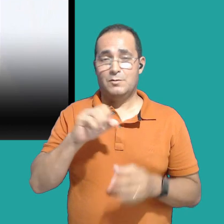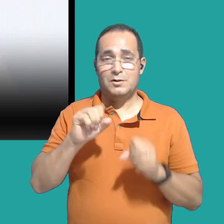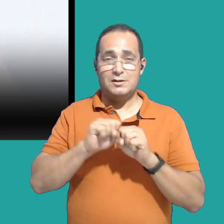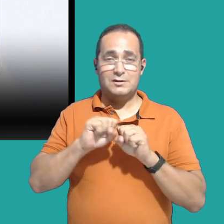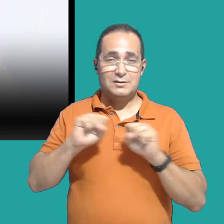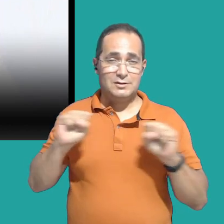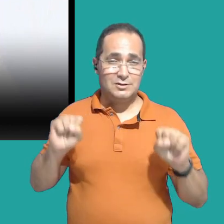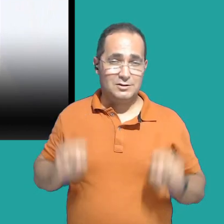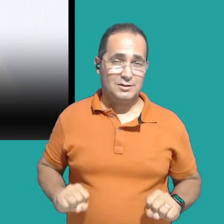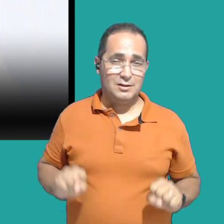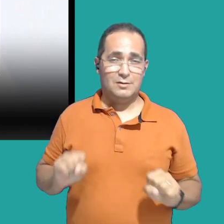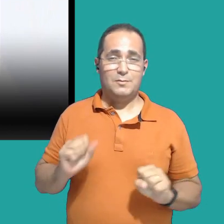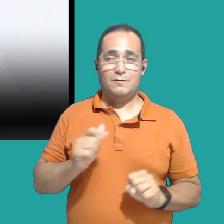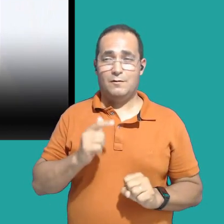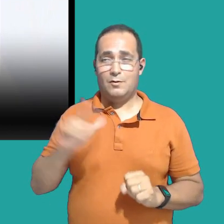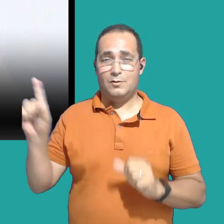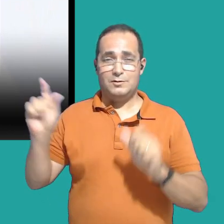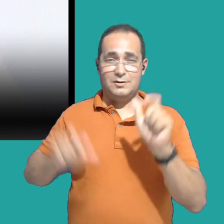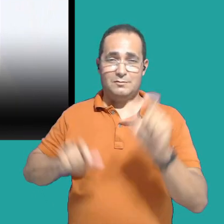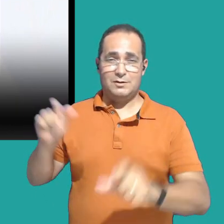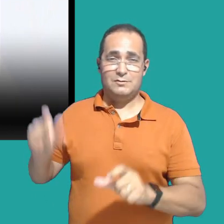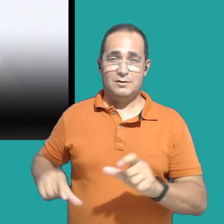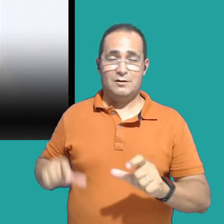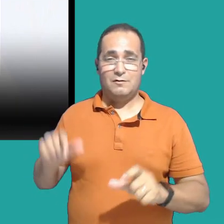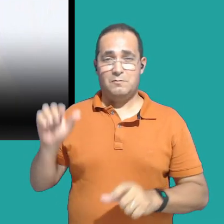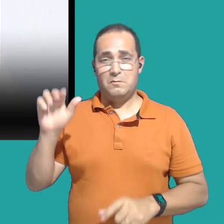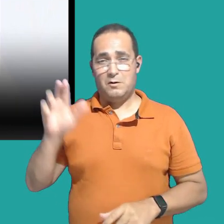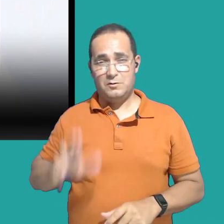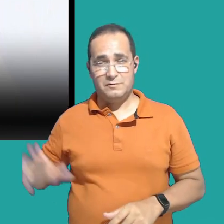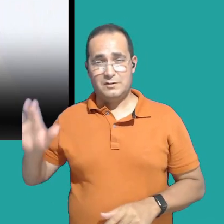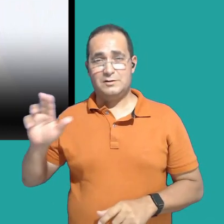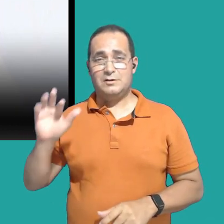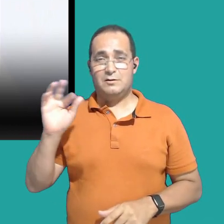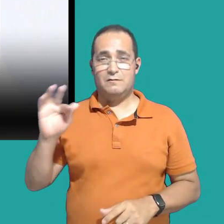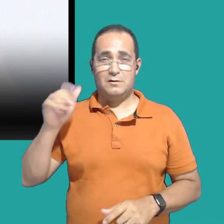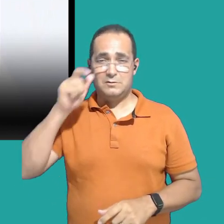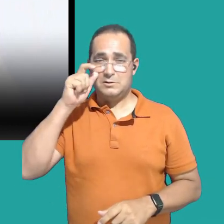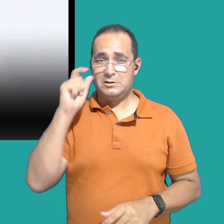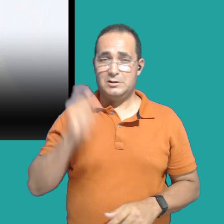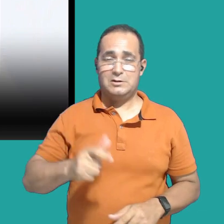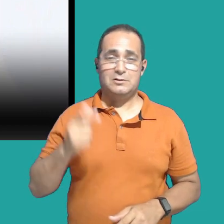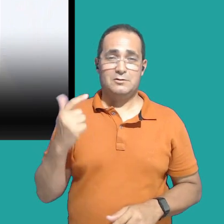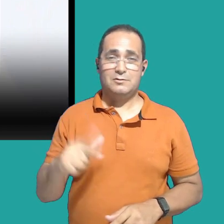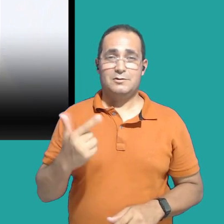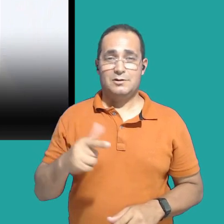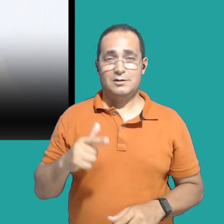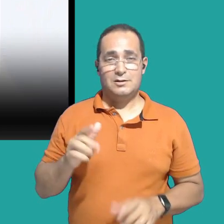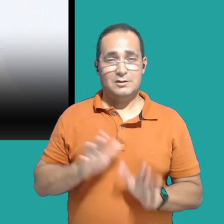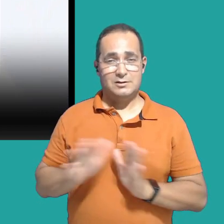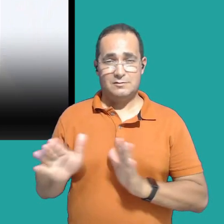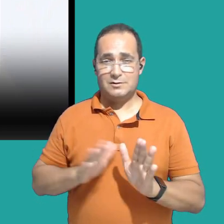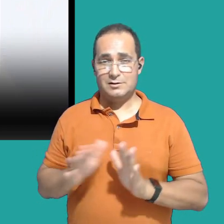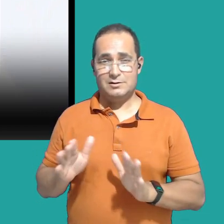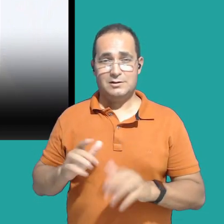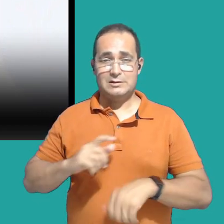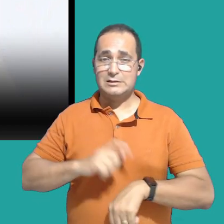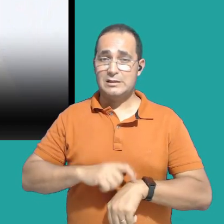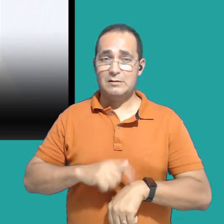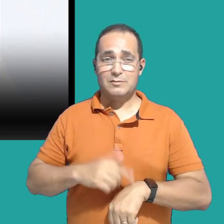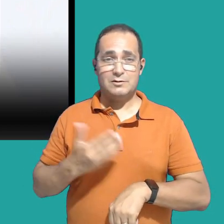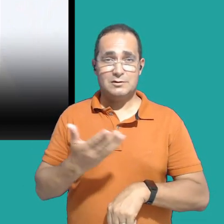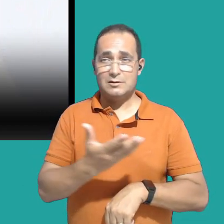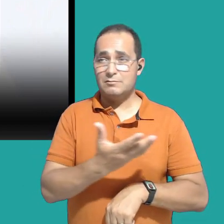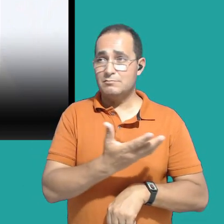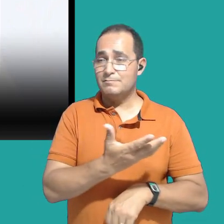uma falha que envolve o sistema, envolve outras pessoas, envolve uma faculdade ou uma universidade que não se interessa em